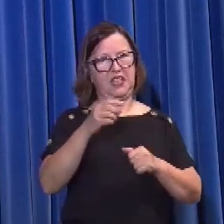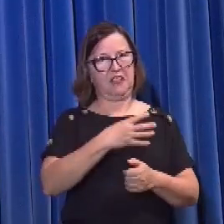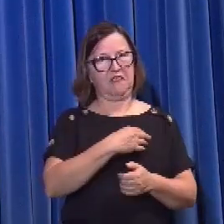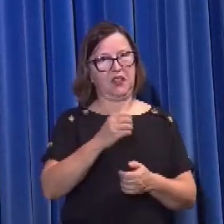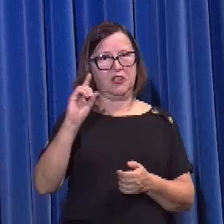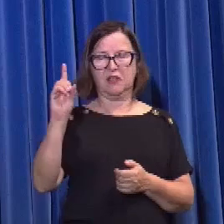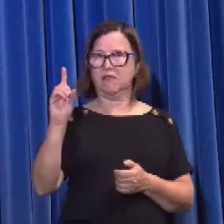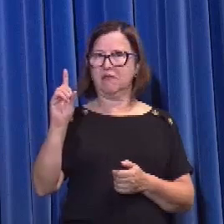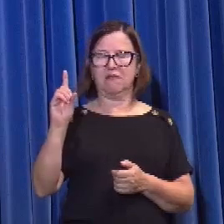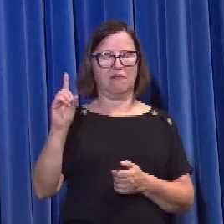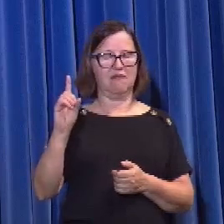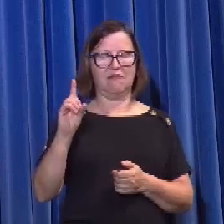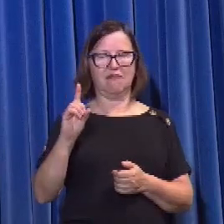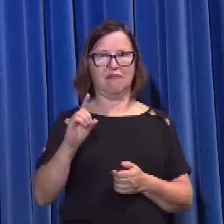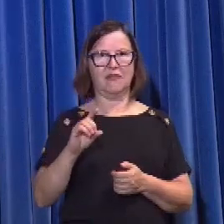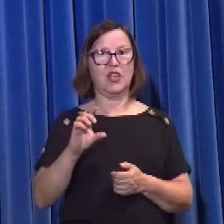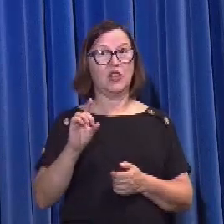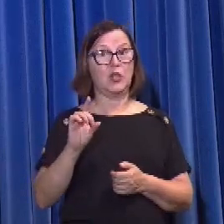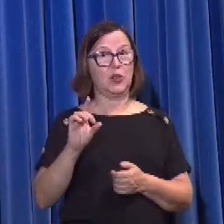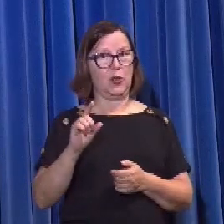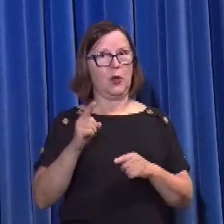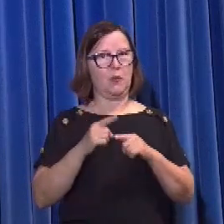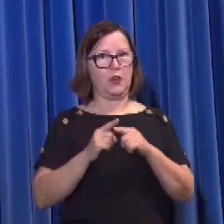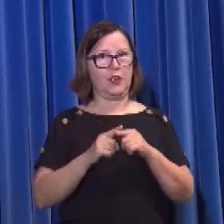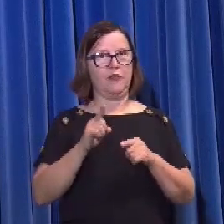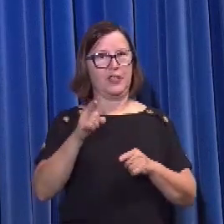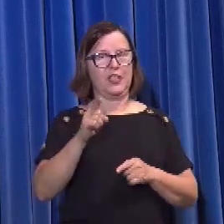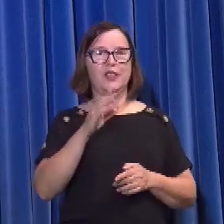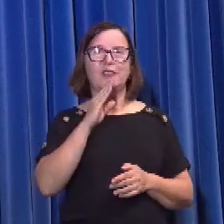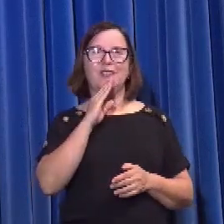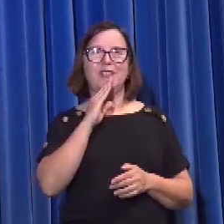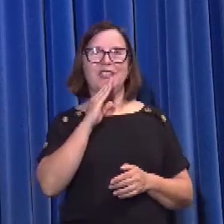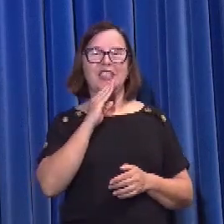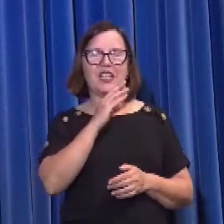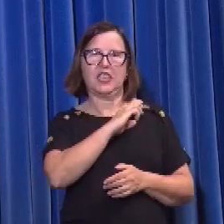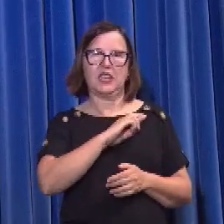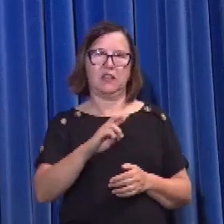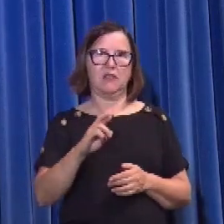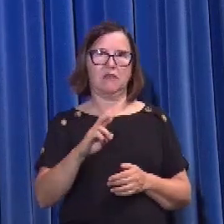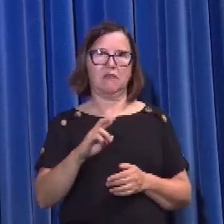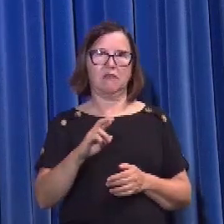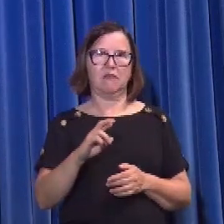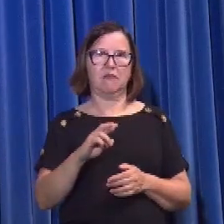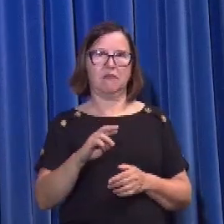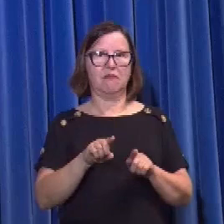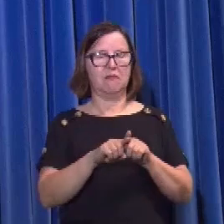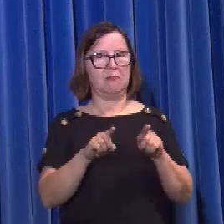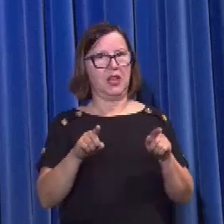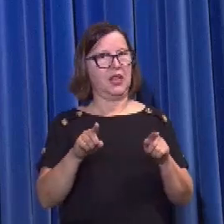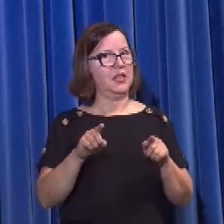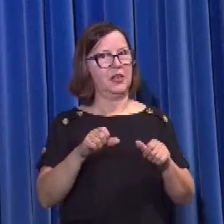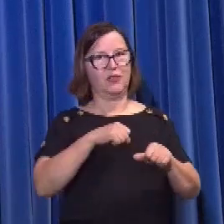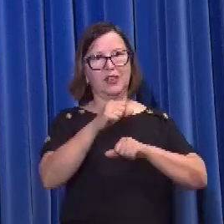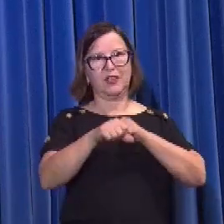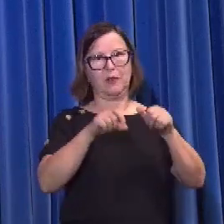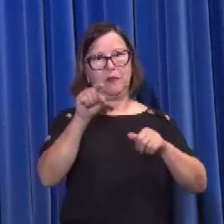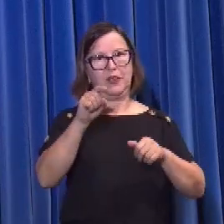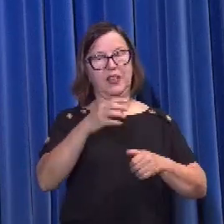mais conhecimento sobre religião e você é membro de alguma igreja local, é isso. Mas isso não te torna filho de Deus.